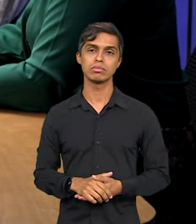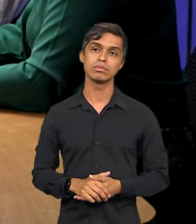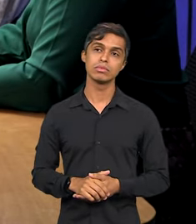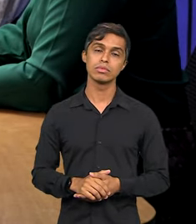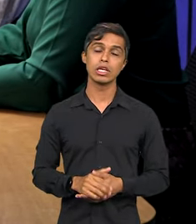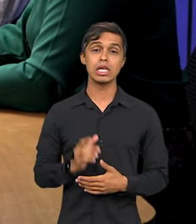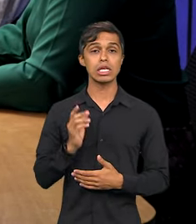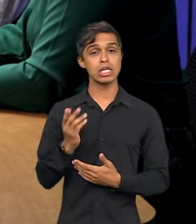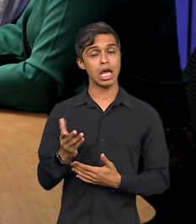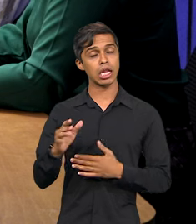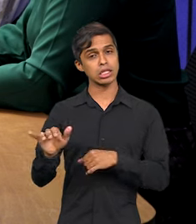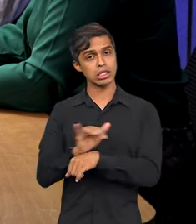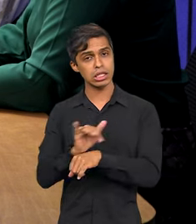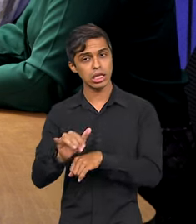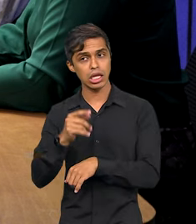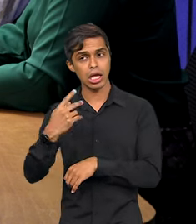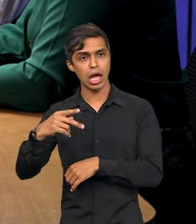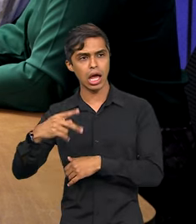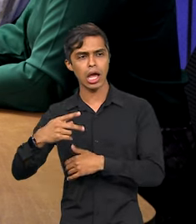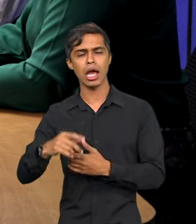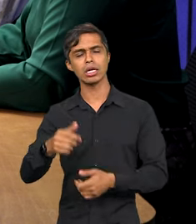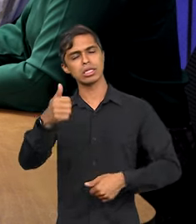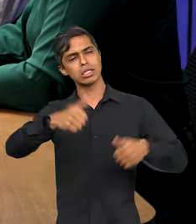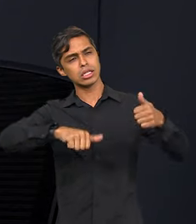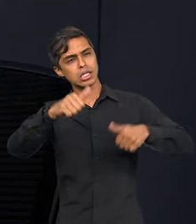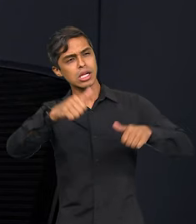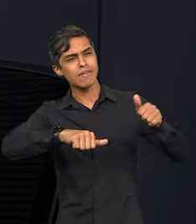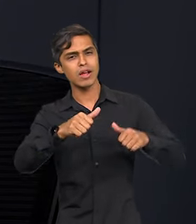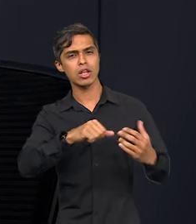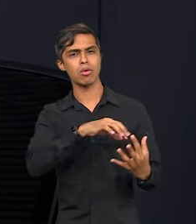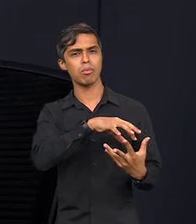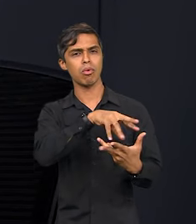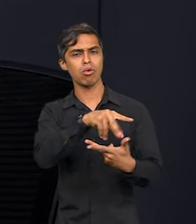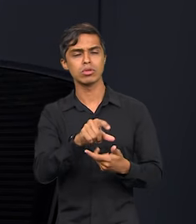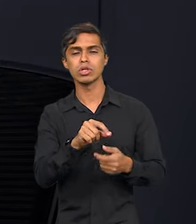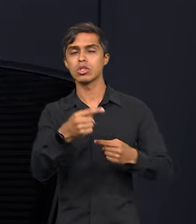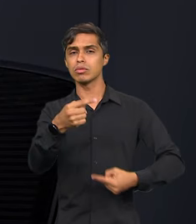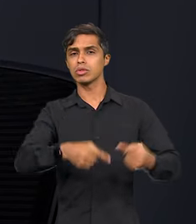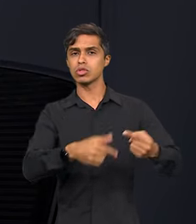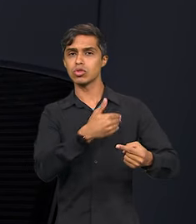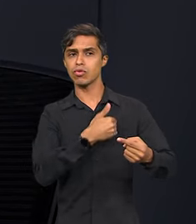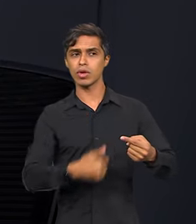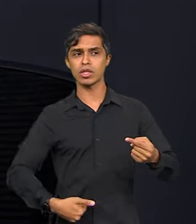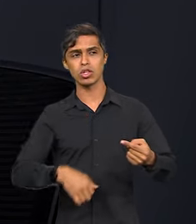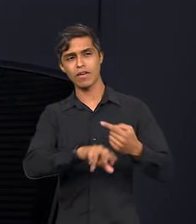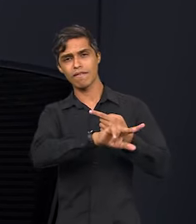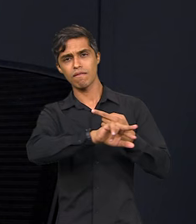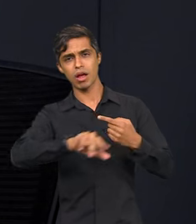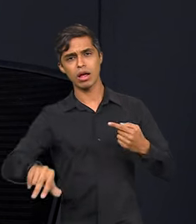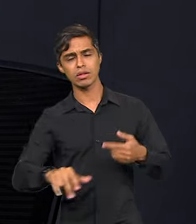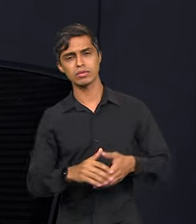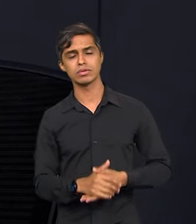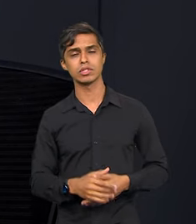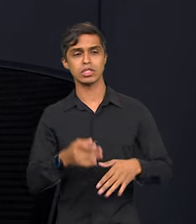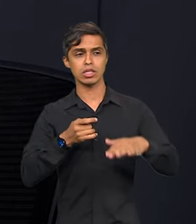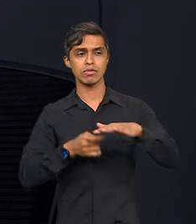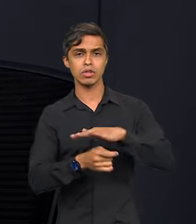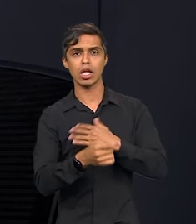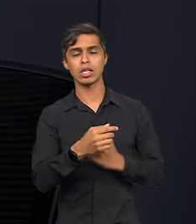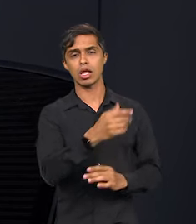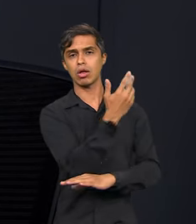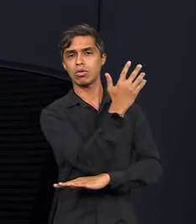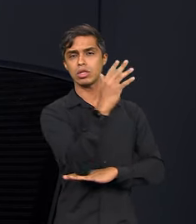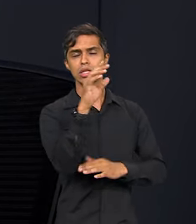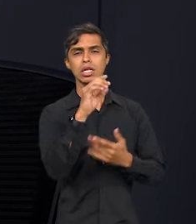ferramenta que ela traz uma avaliação Global eh do das políticas públicas de das políticas de financiamento climático